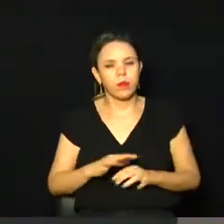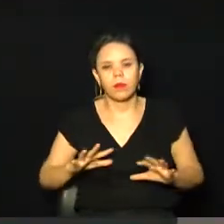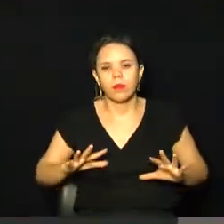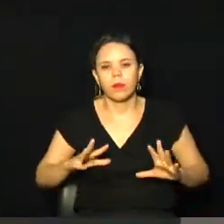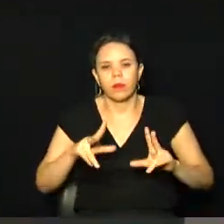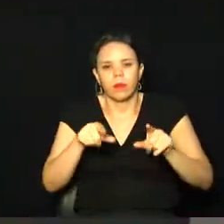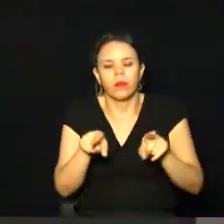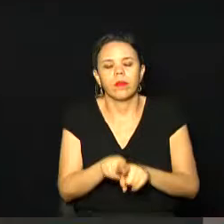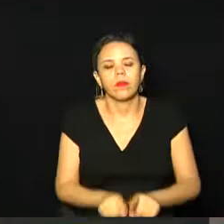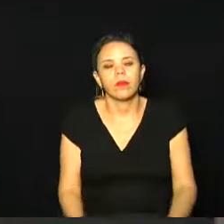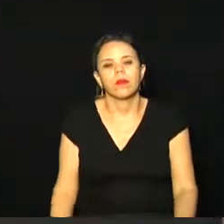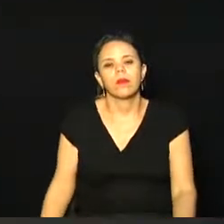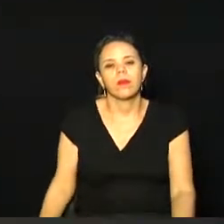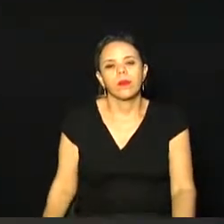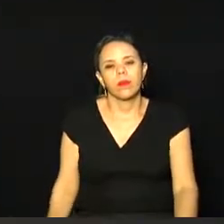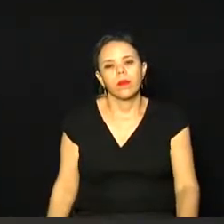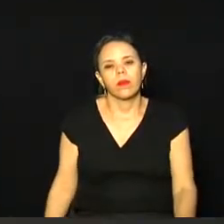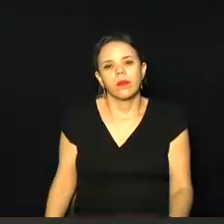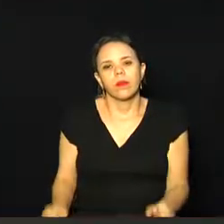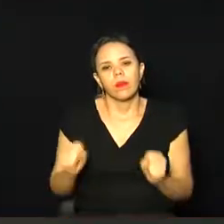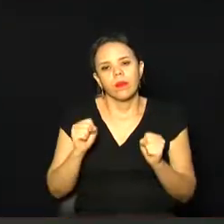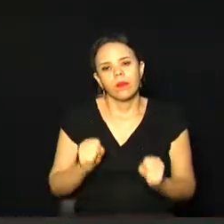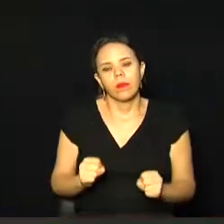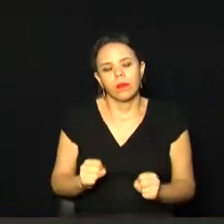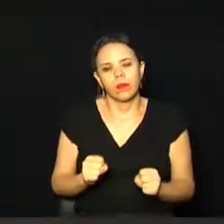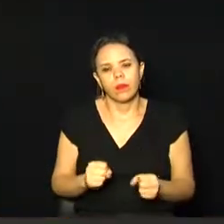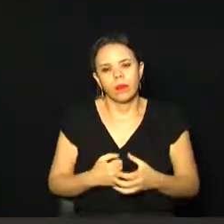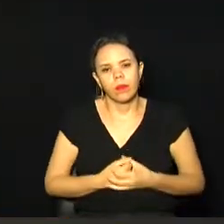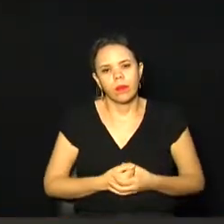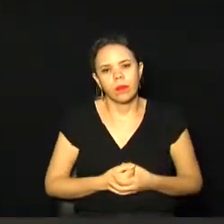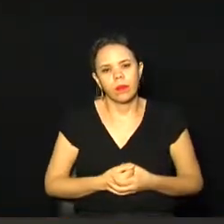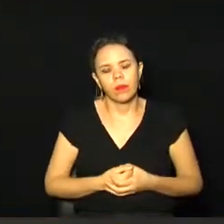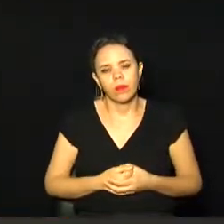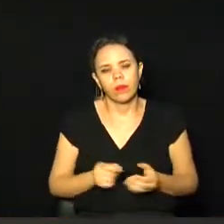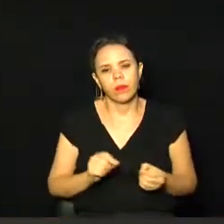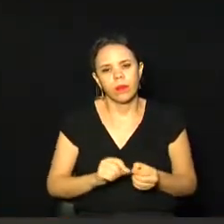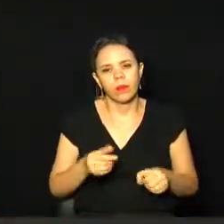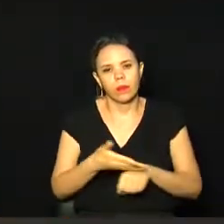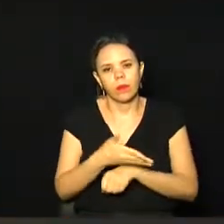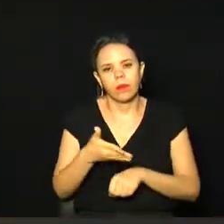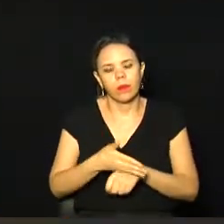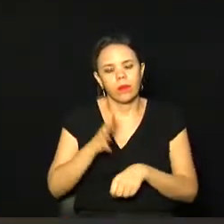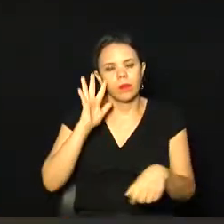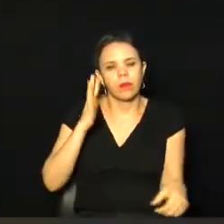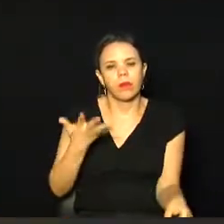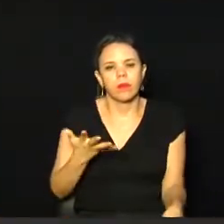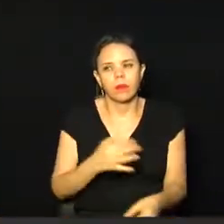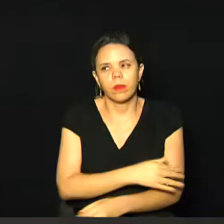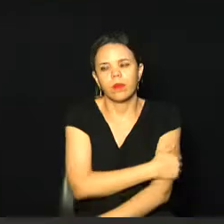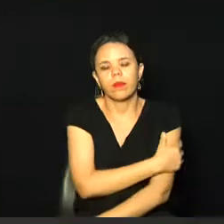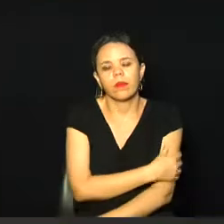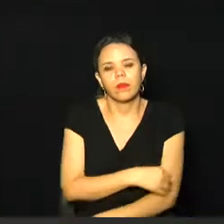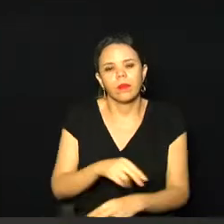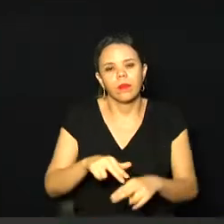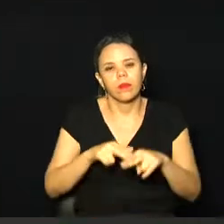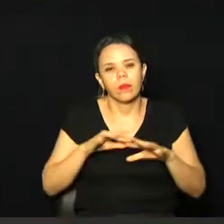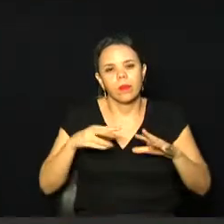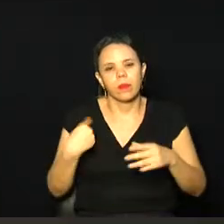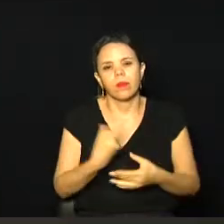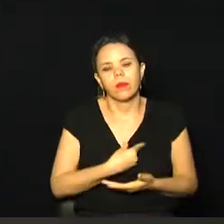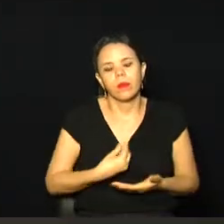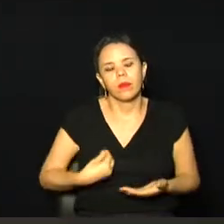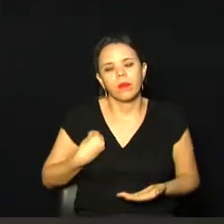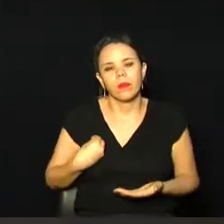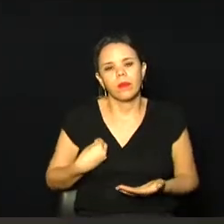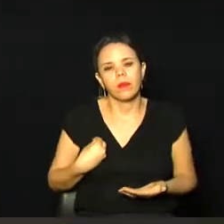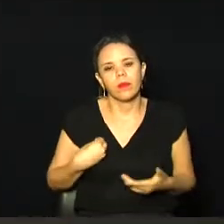eles também podem, mas devem, fazer parte da solução. E é por isso que todos nós devemos